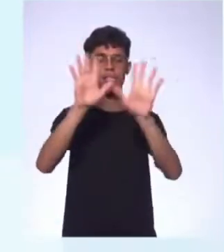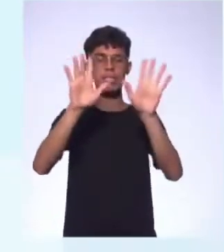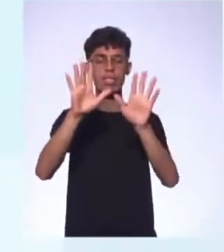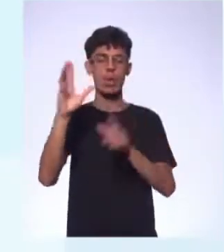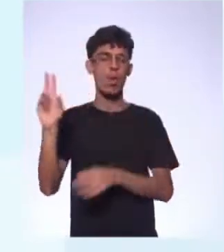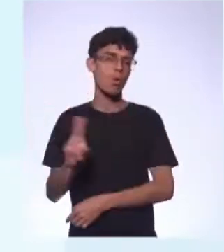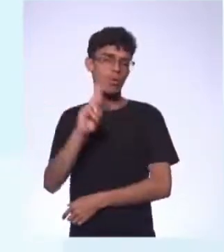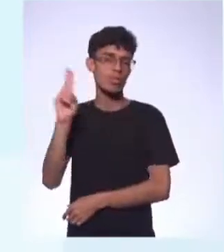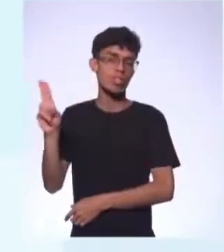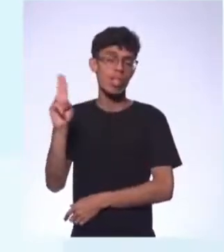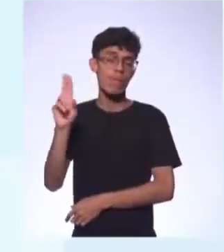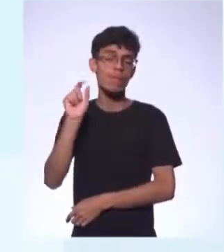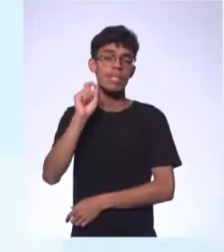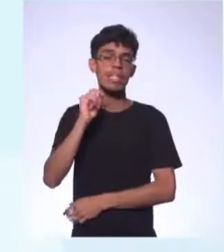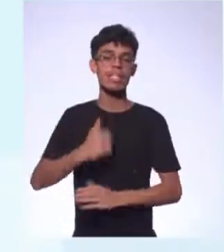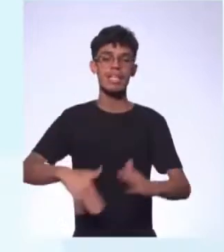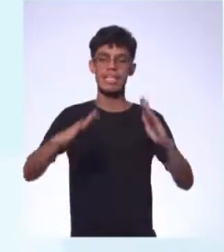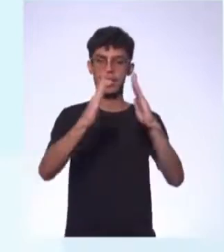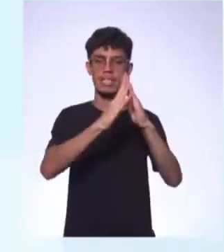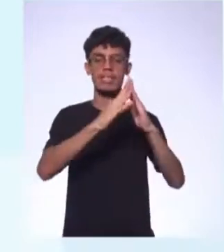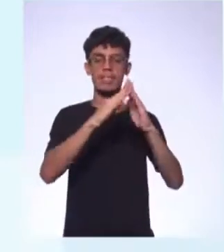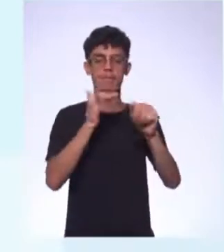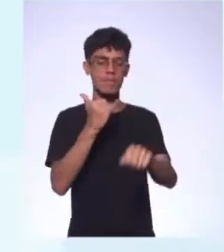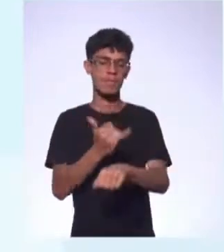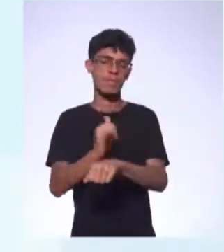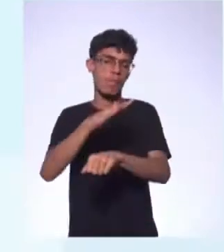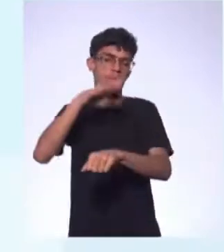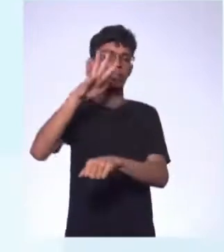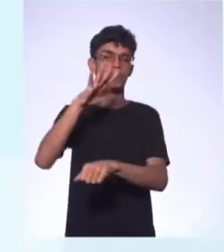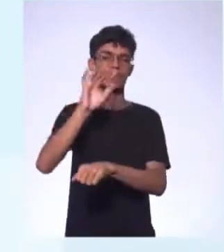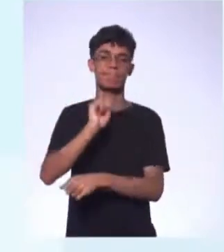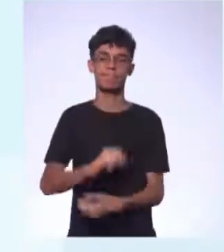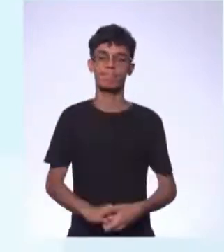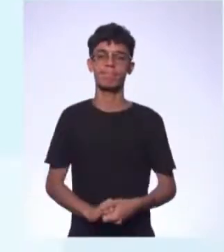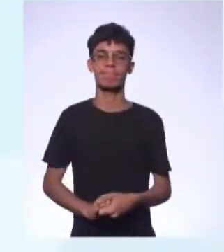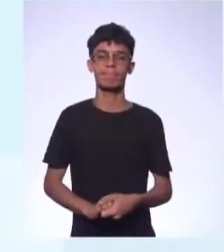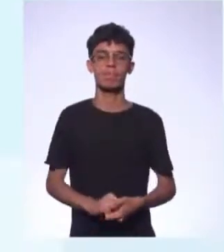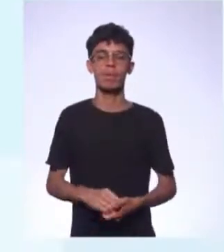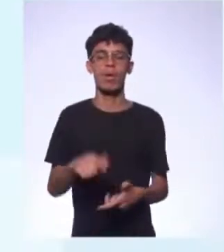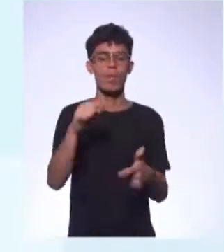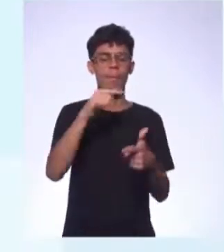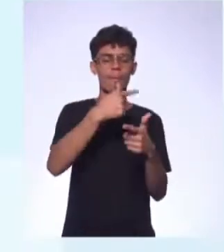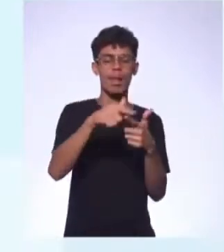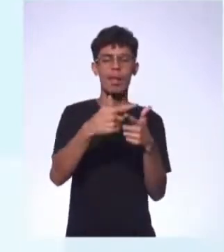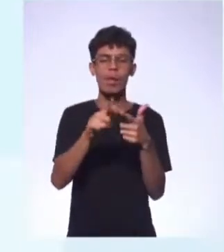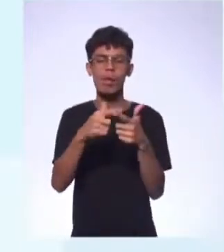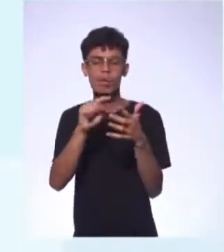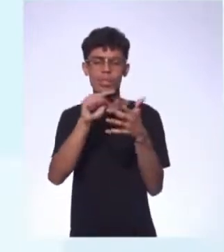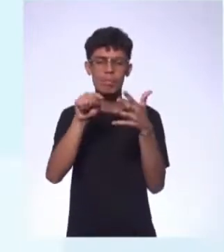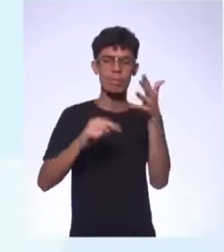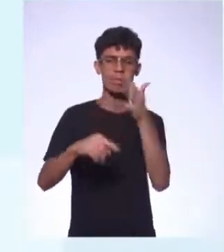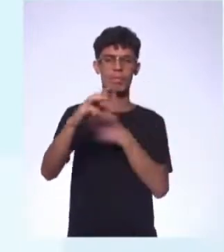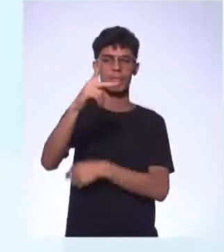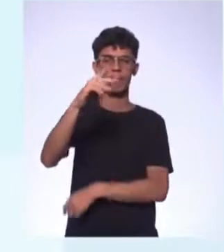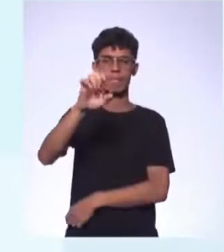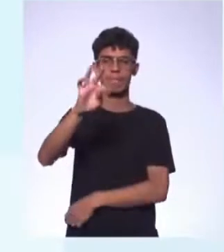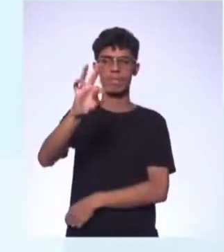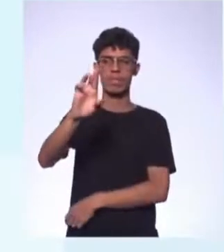sólidos e metais pesados, ok? Problema aí que nós temos petróleo,